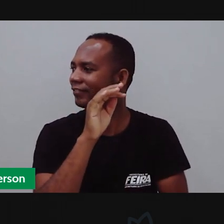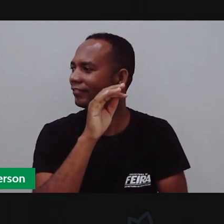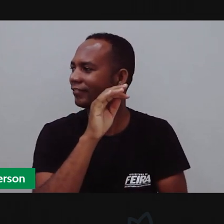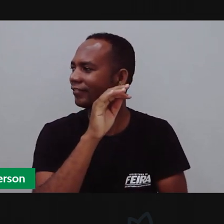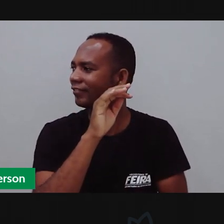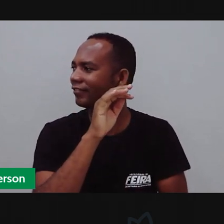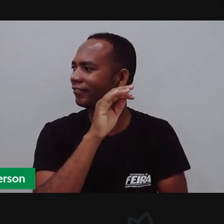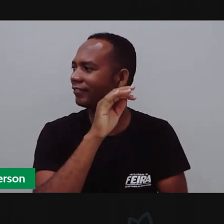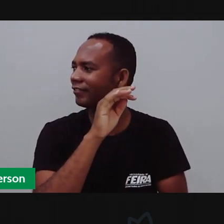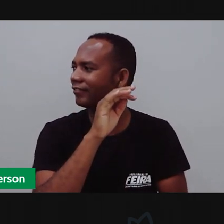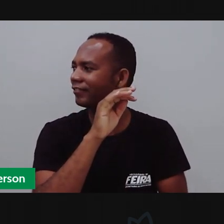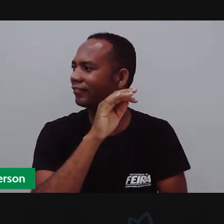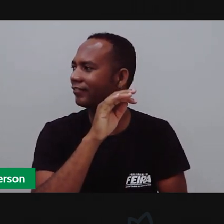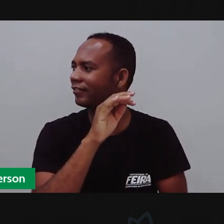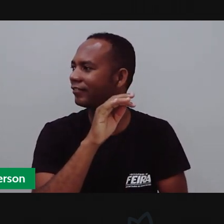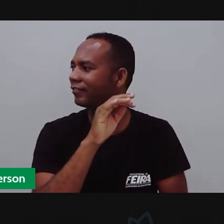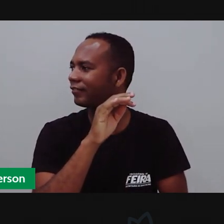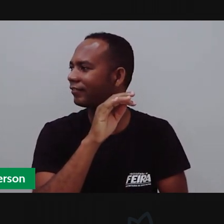Cheiro.